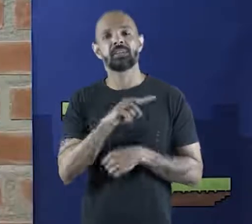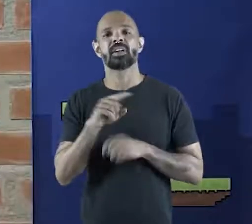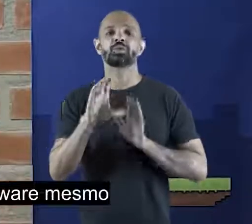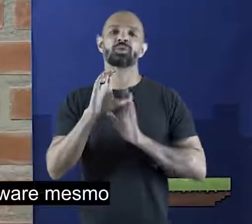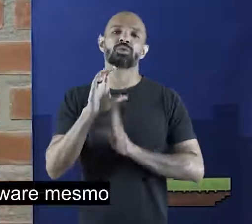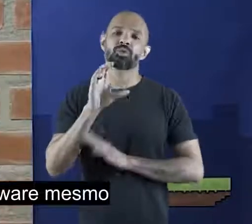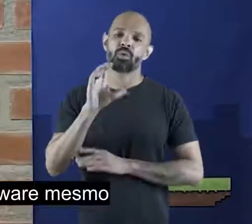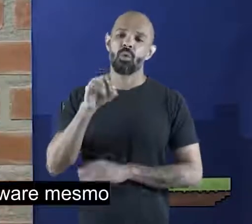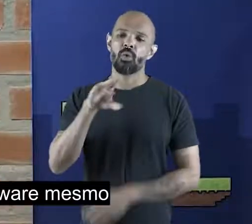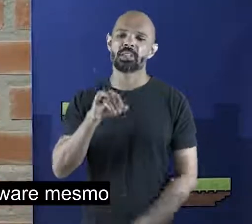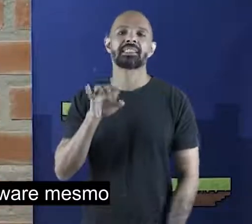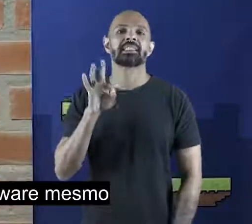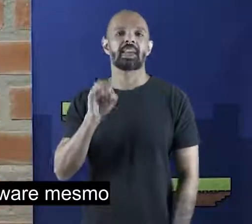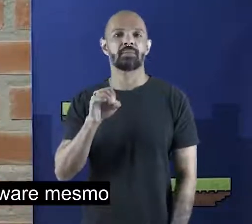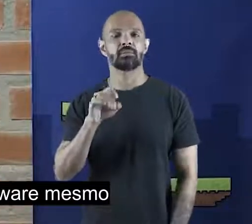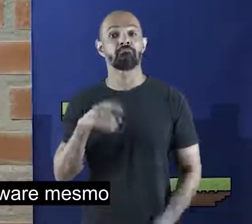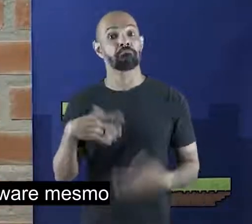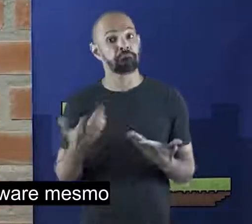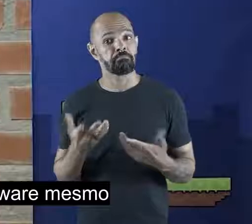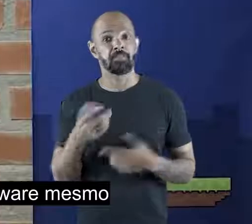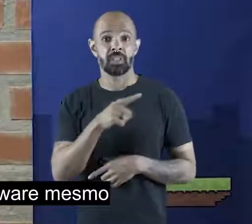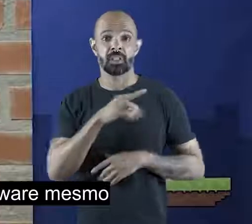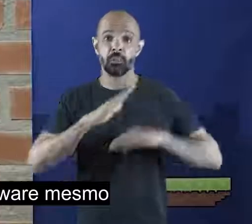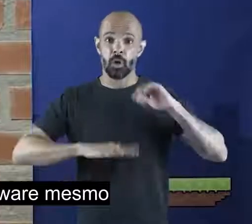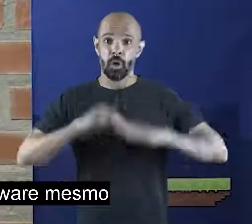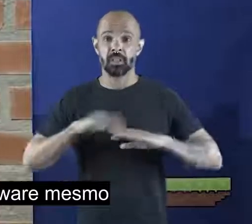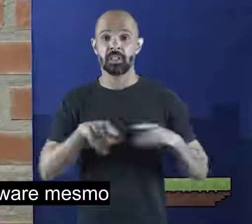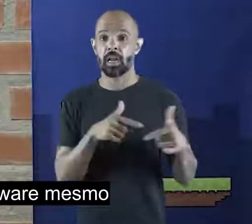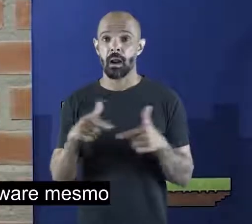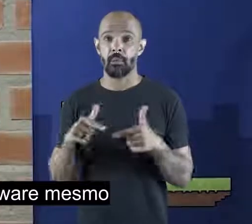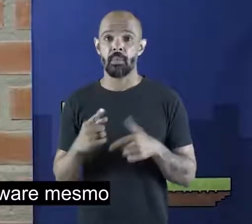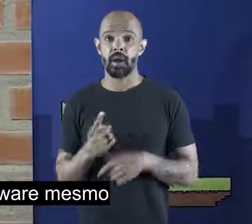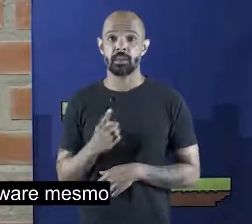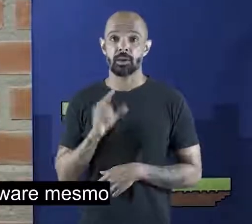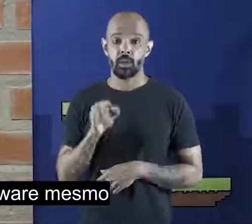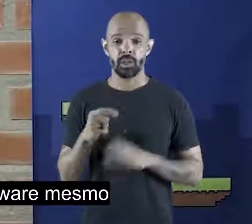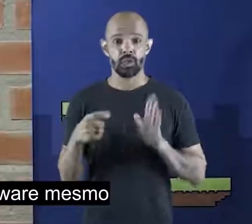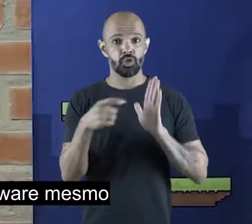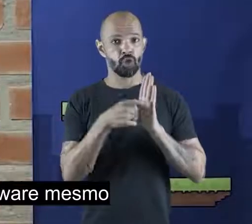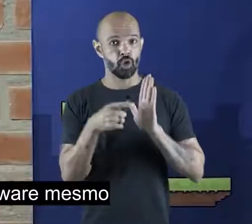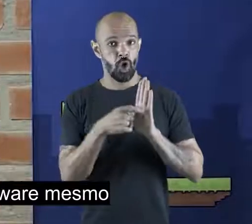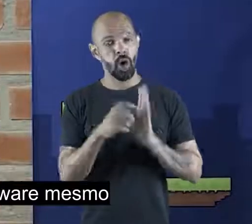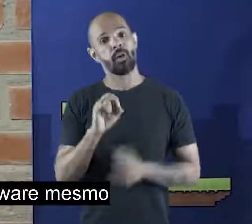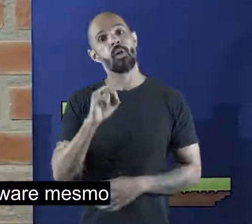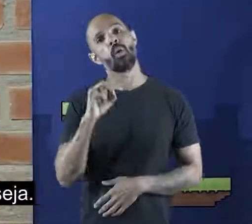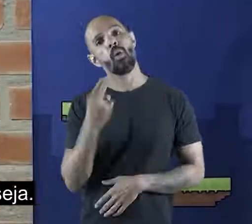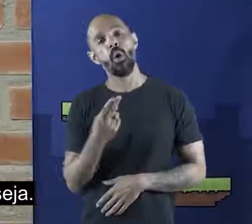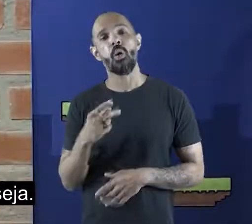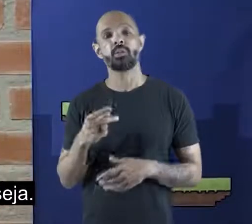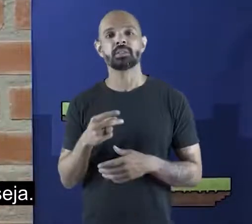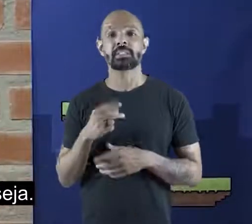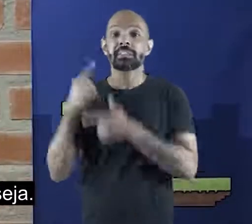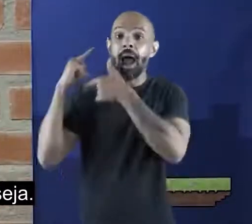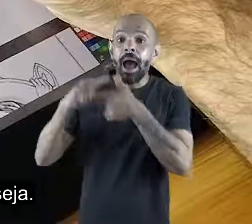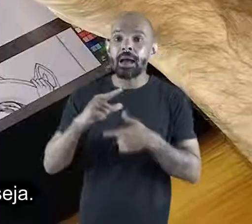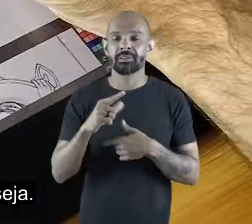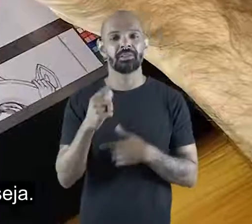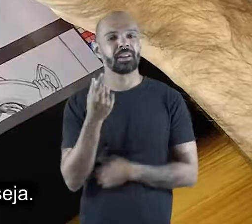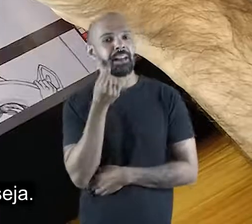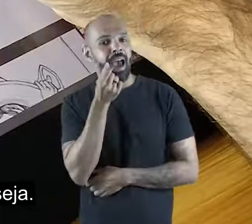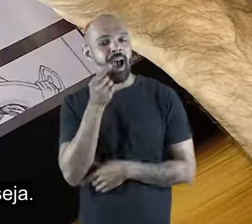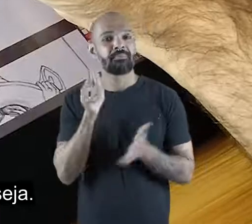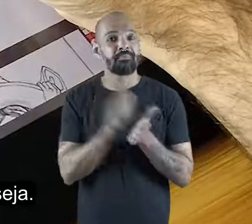daquilo. Geralmente, esses caras trabalham ou em softwares mesmo, ou ainda no tradicional,